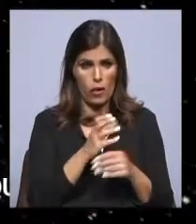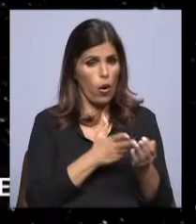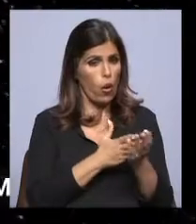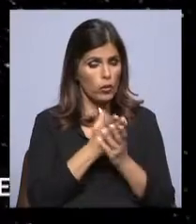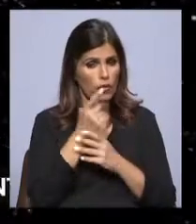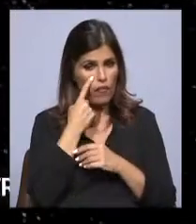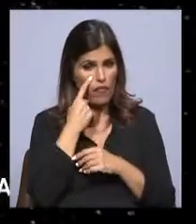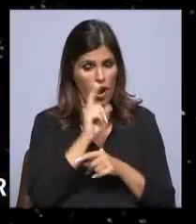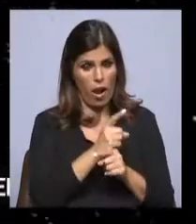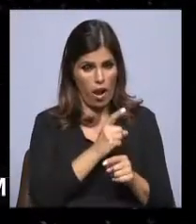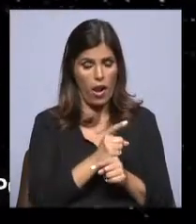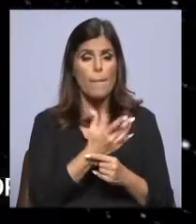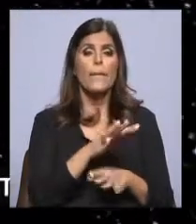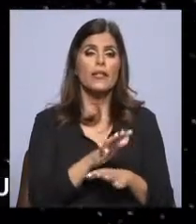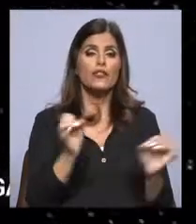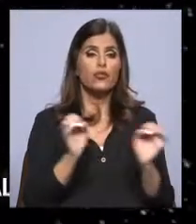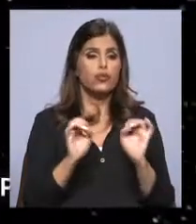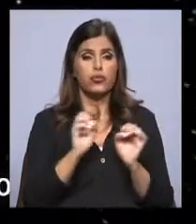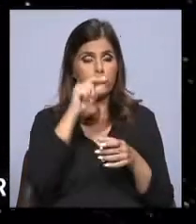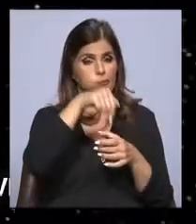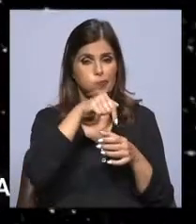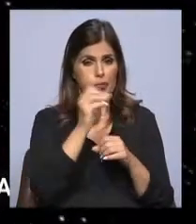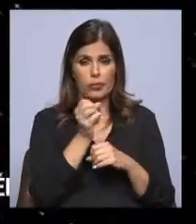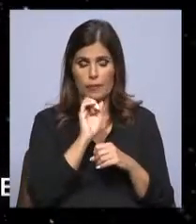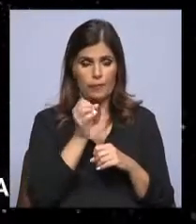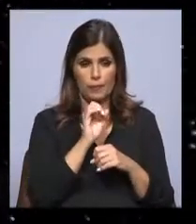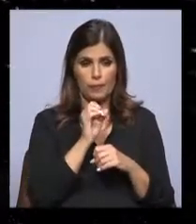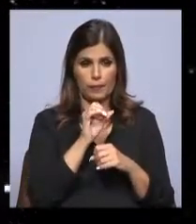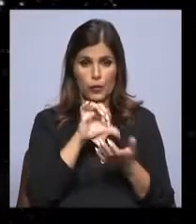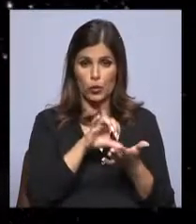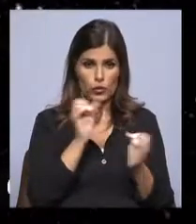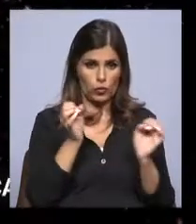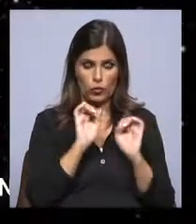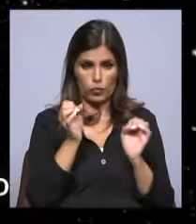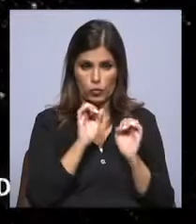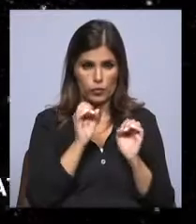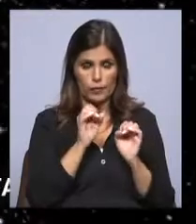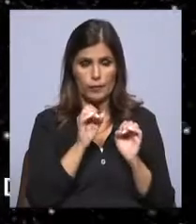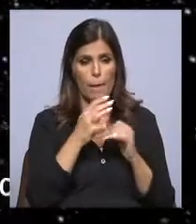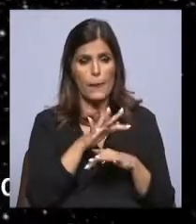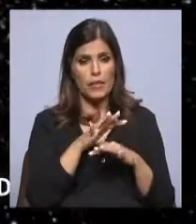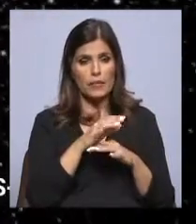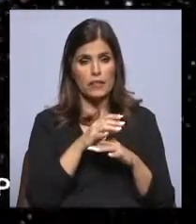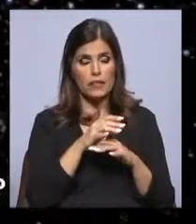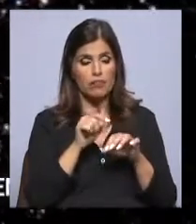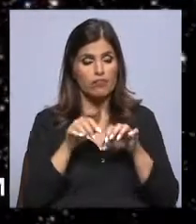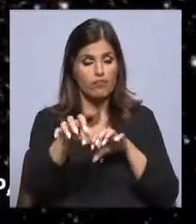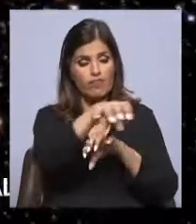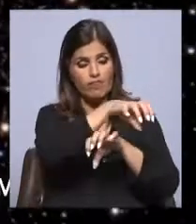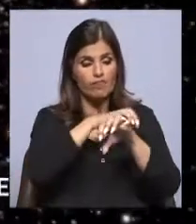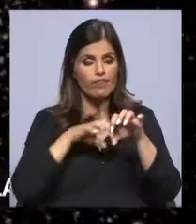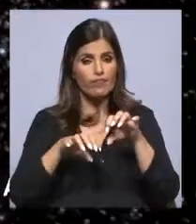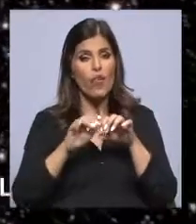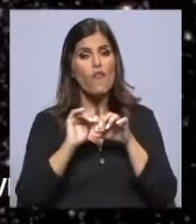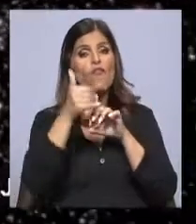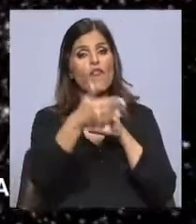vida, Cristiana, mas não no interior, não no seu coração, não no seu núcleo, mas sim nas camadas mais